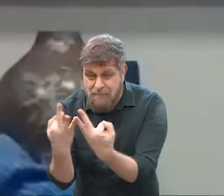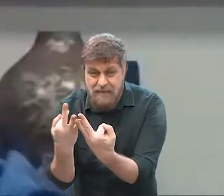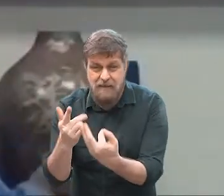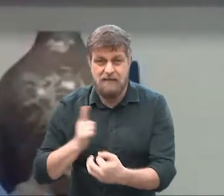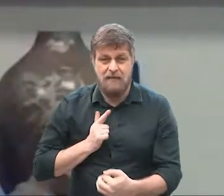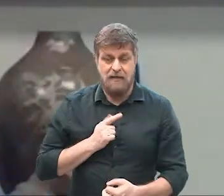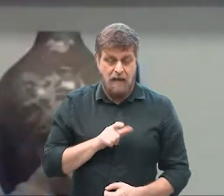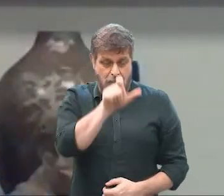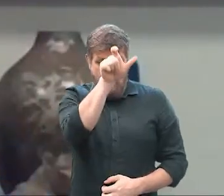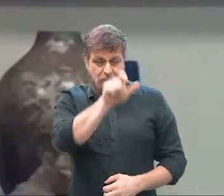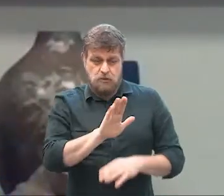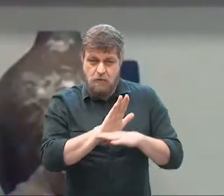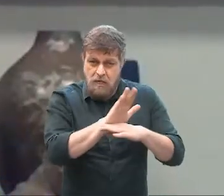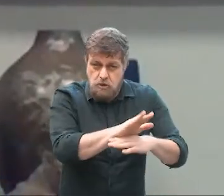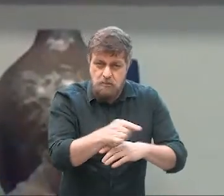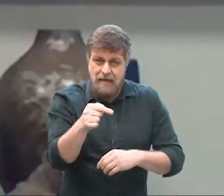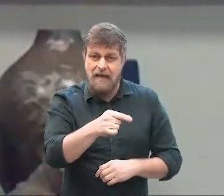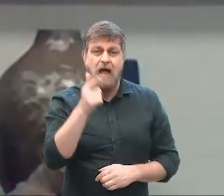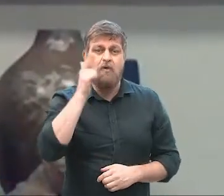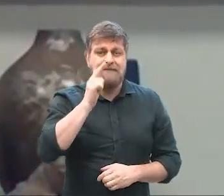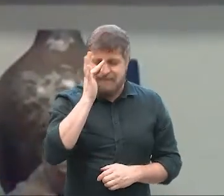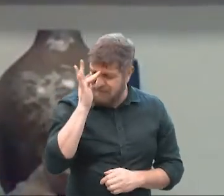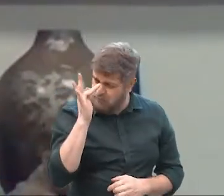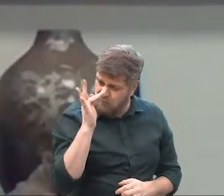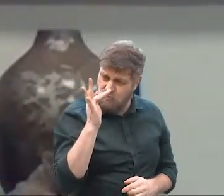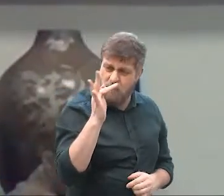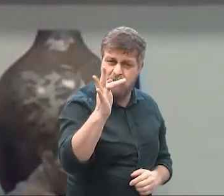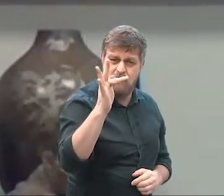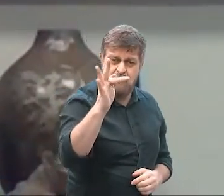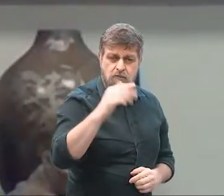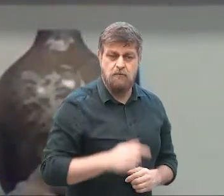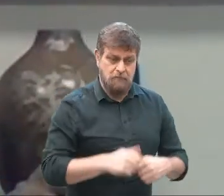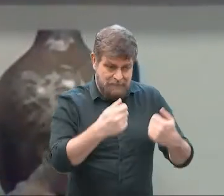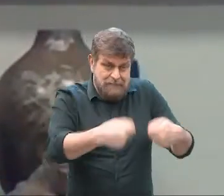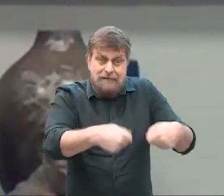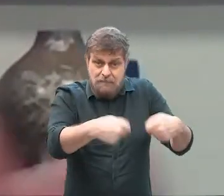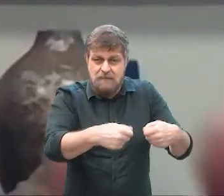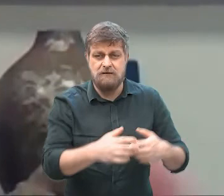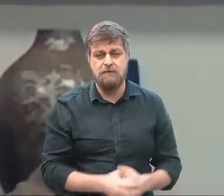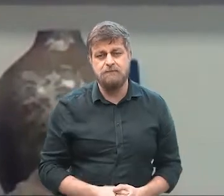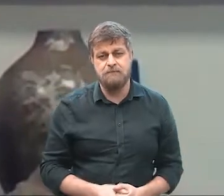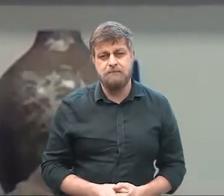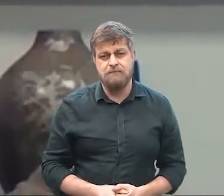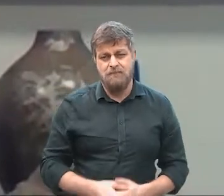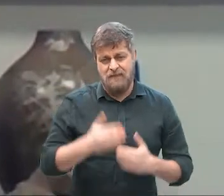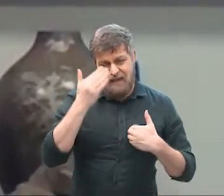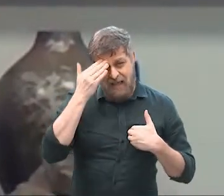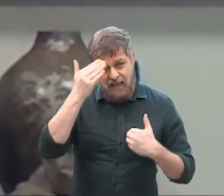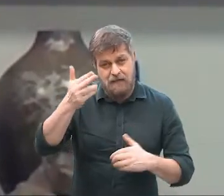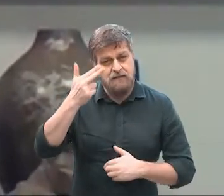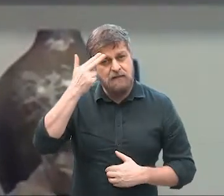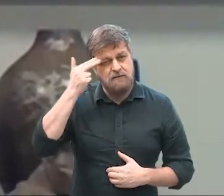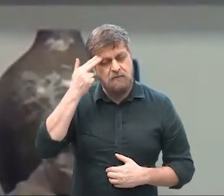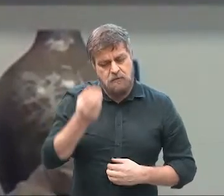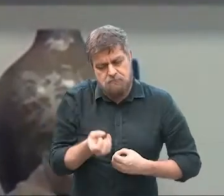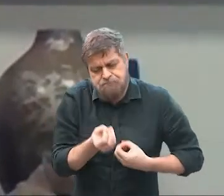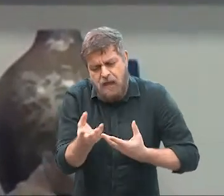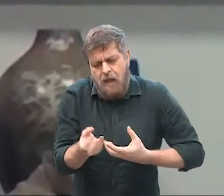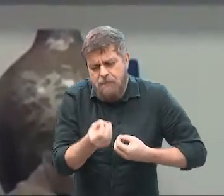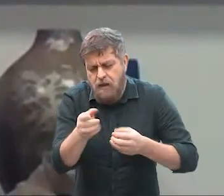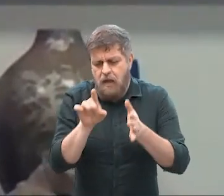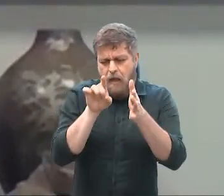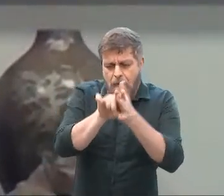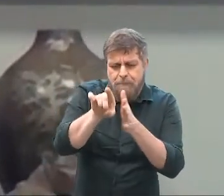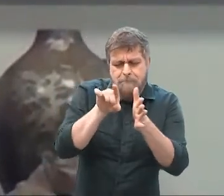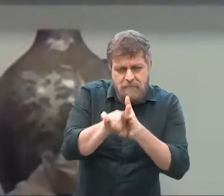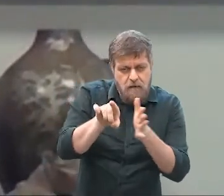atenda alguém que possa, num futuro não muito distante, necessitar. Agradeço a você pelas colocações, pela maneira com que